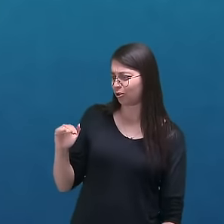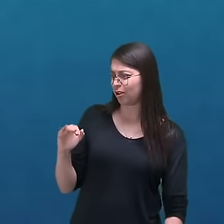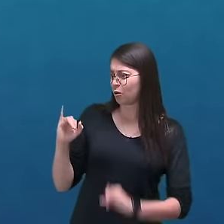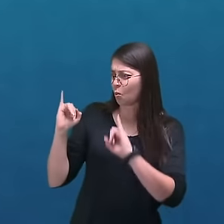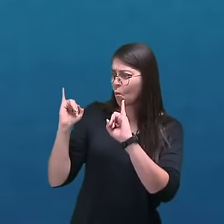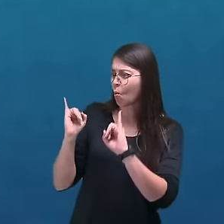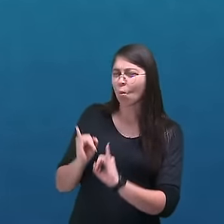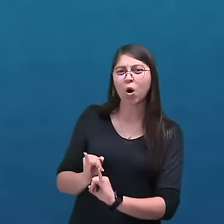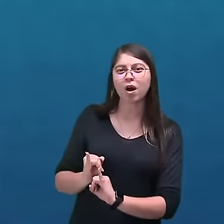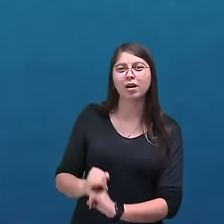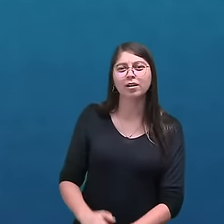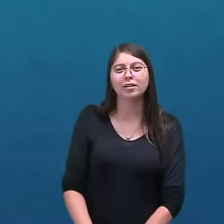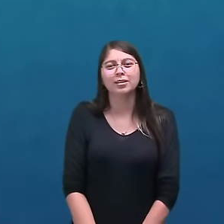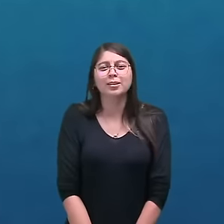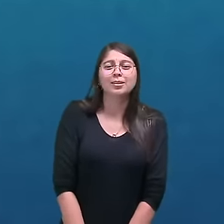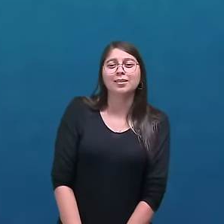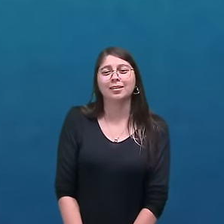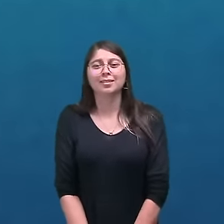magrinho, caminhava assim.